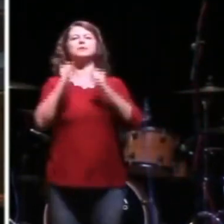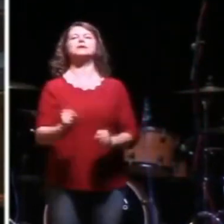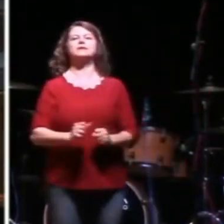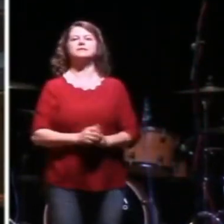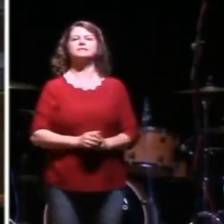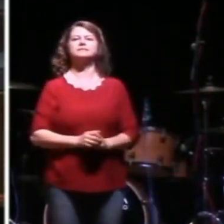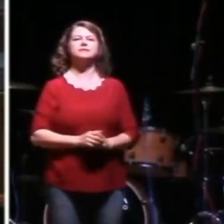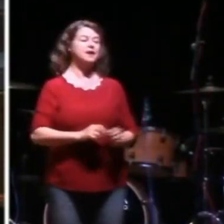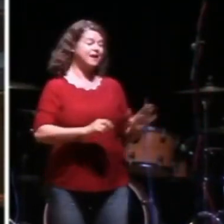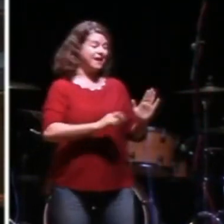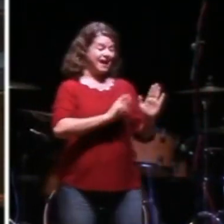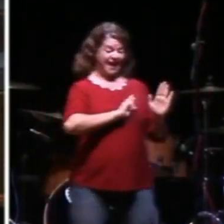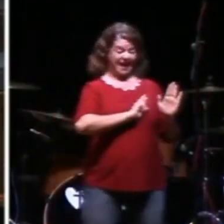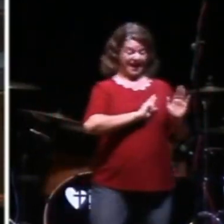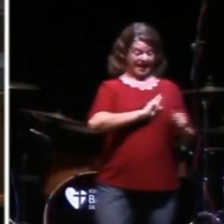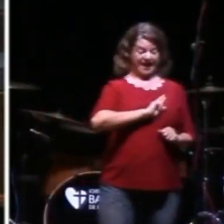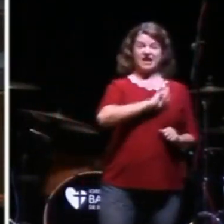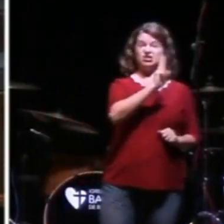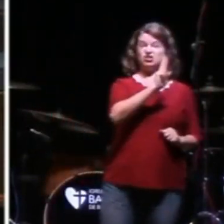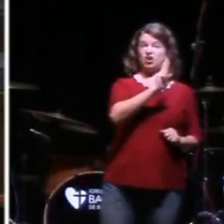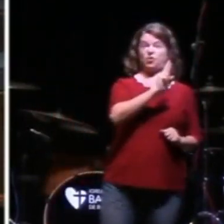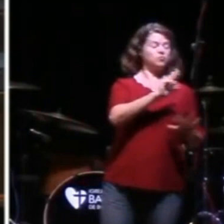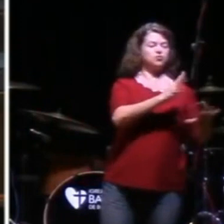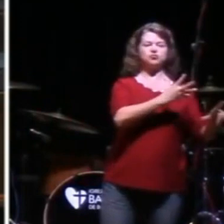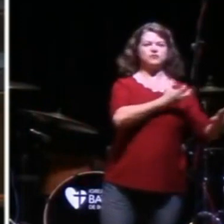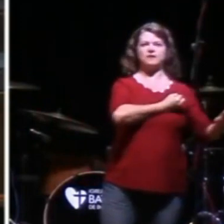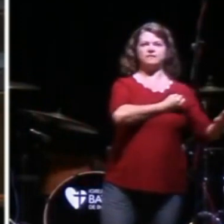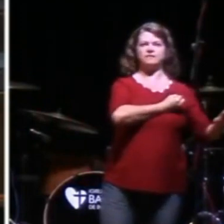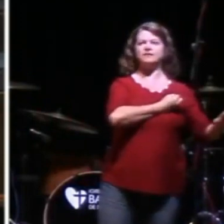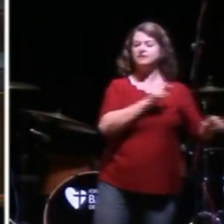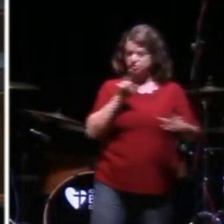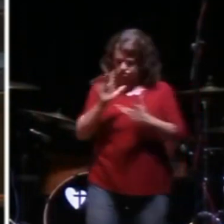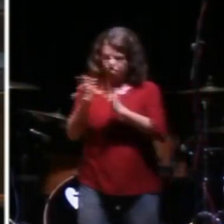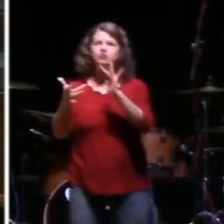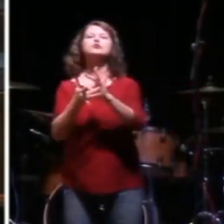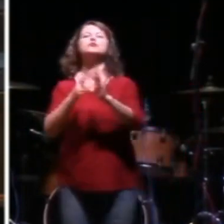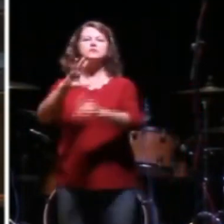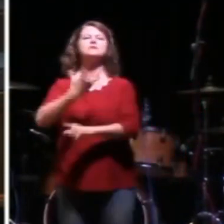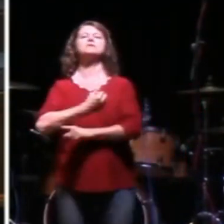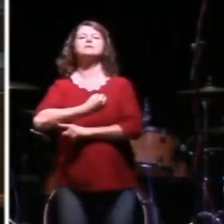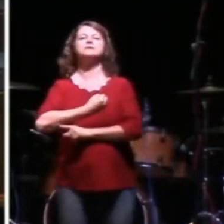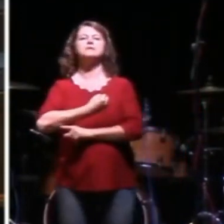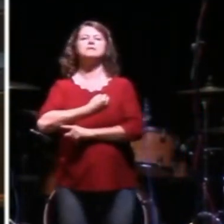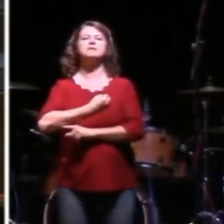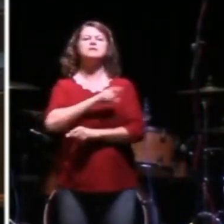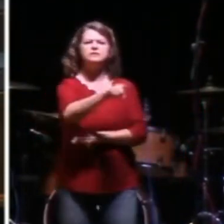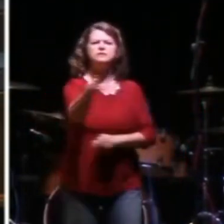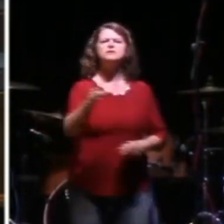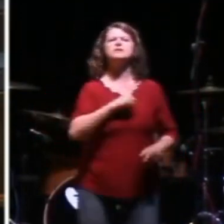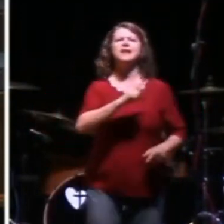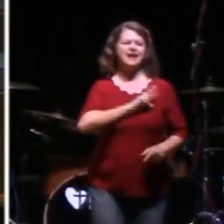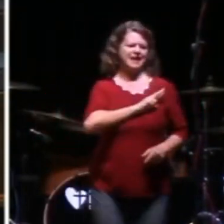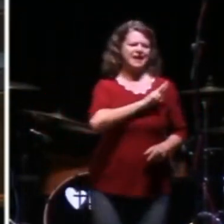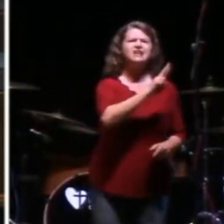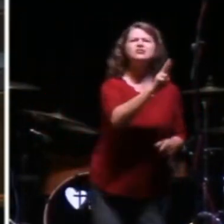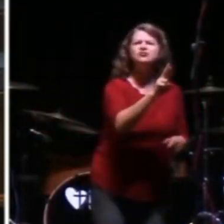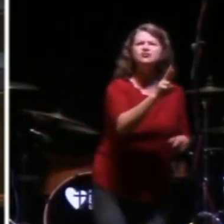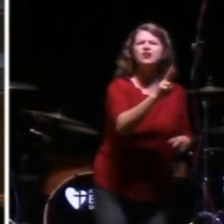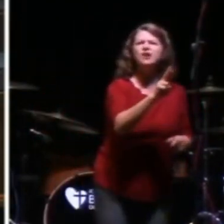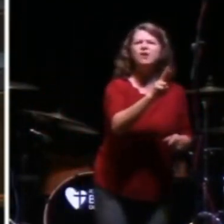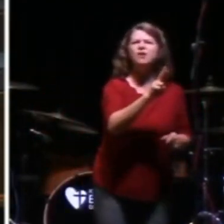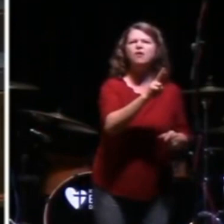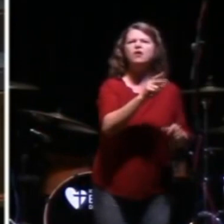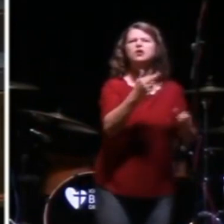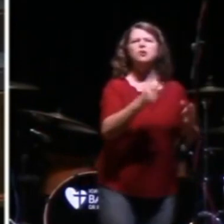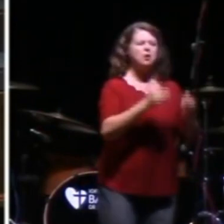quem salva é jesus de nazaré querido se você tem uma religião mas você não tem uma aliança com